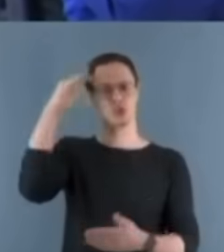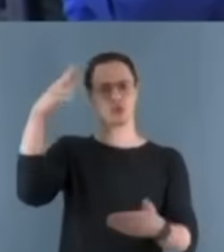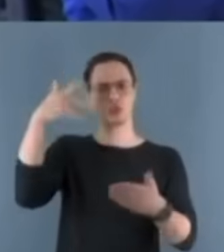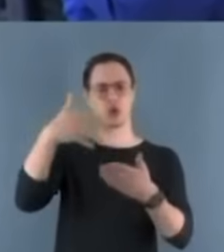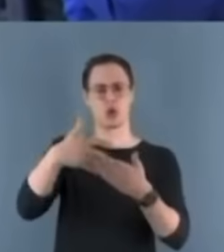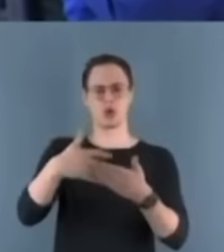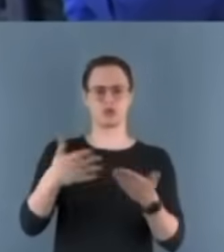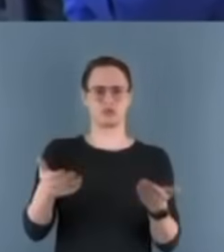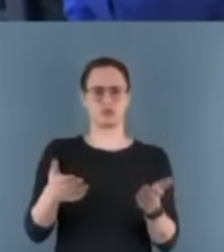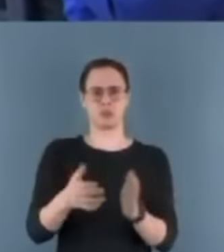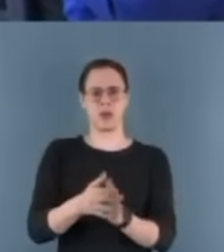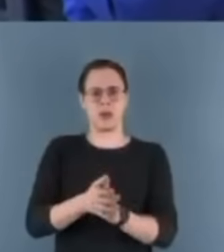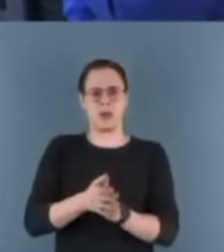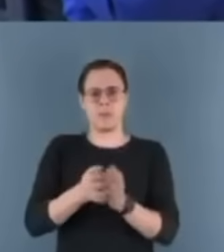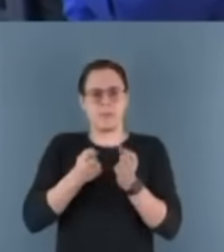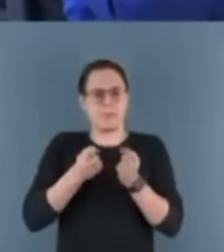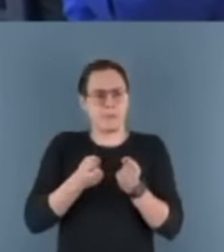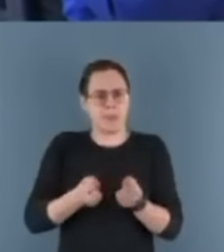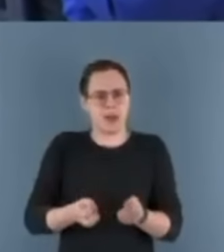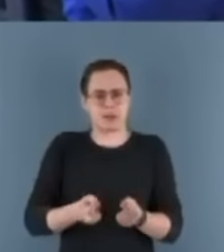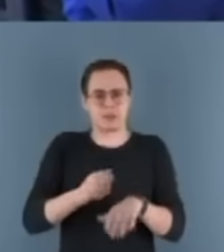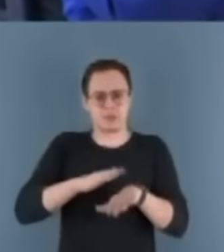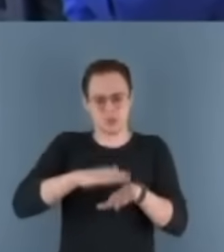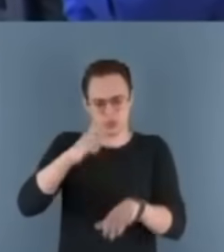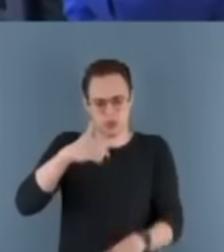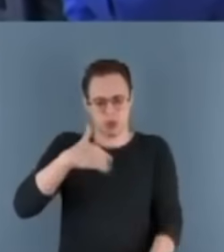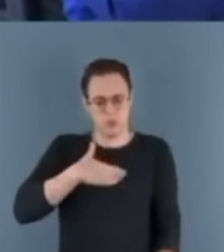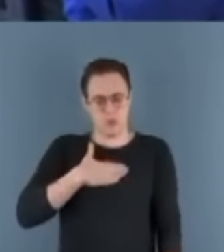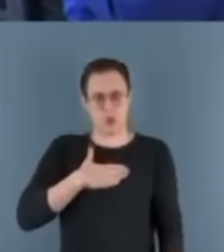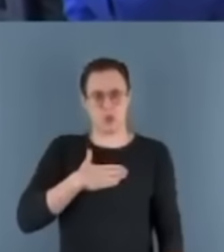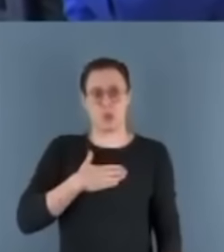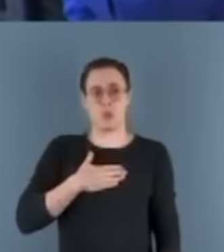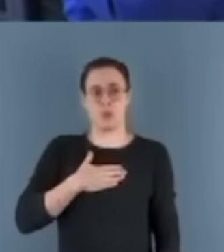é muito mais pesado do que o meu, senhor general.